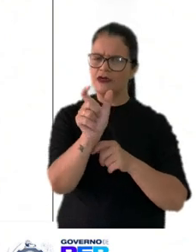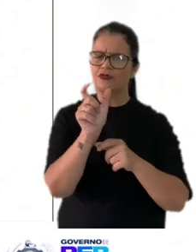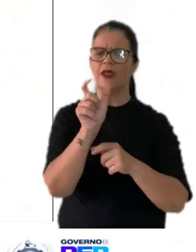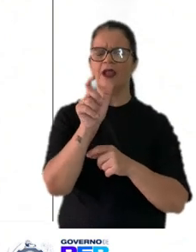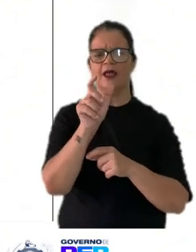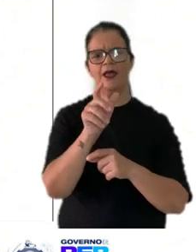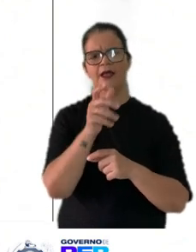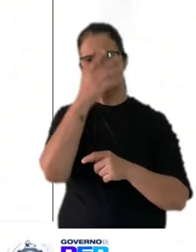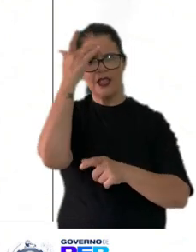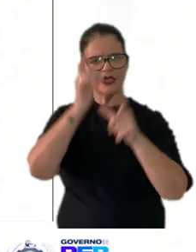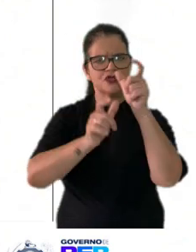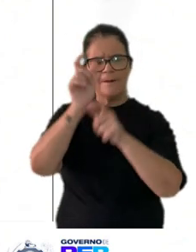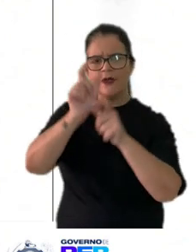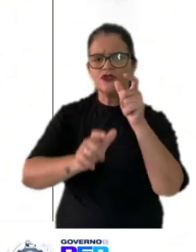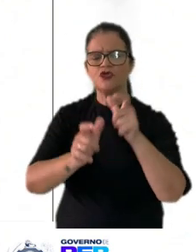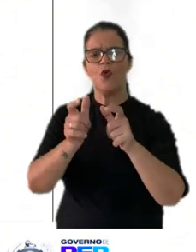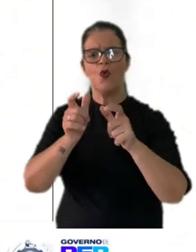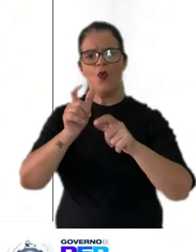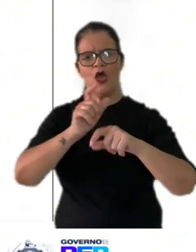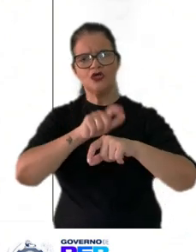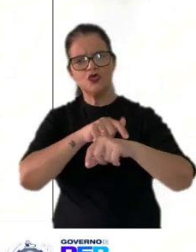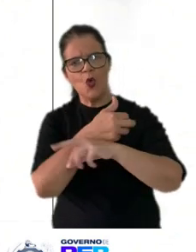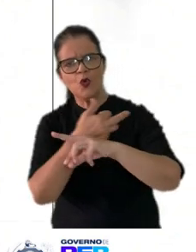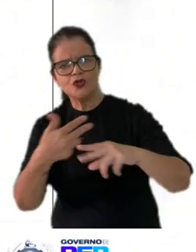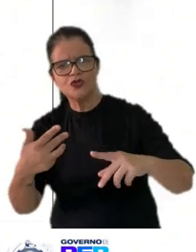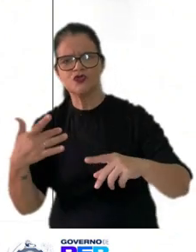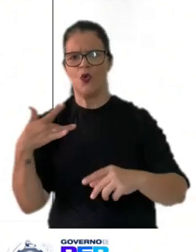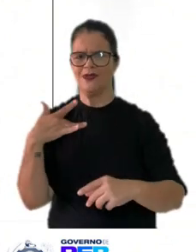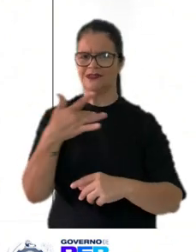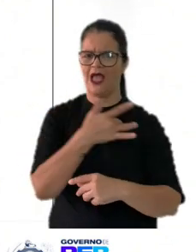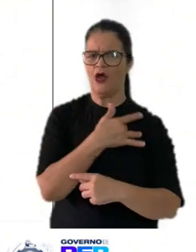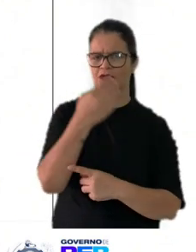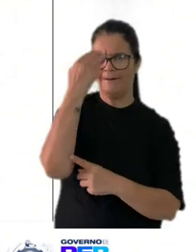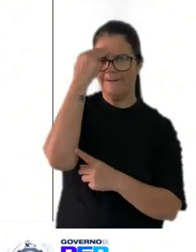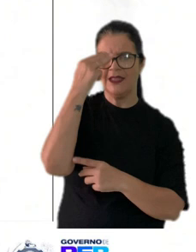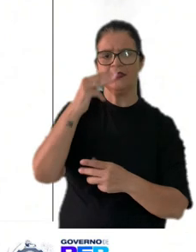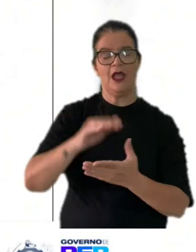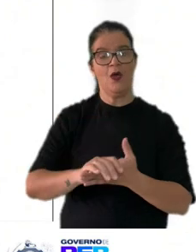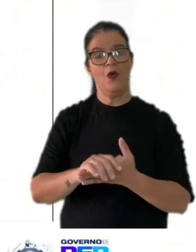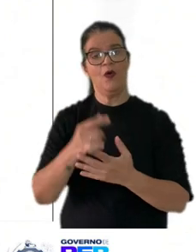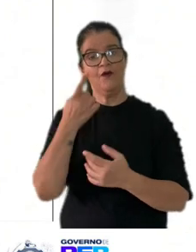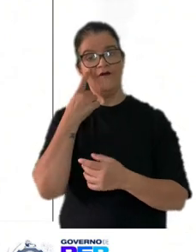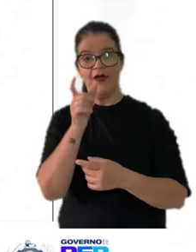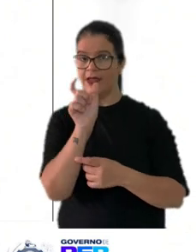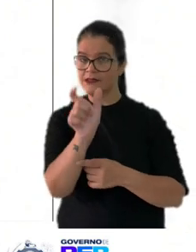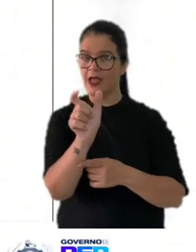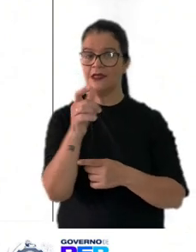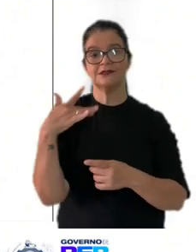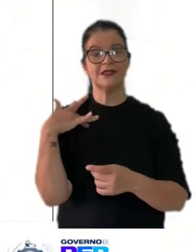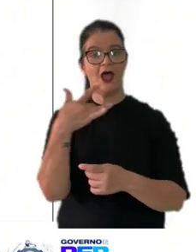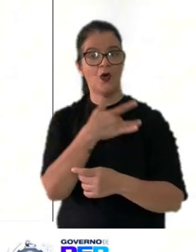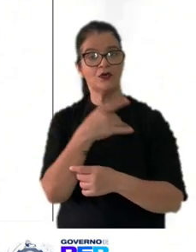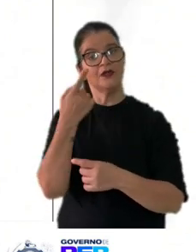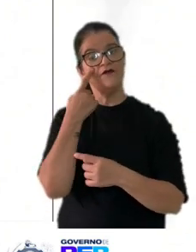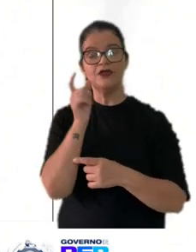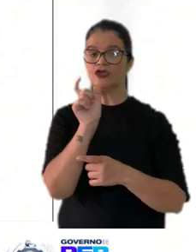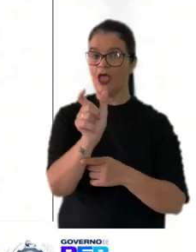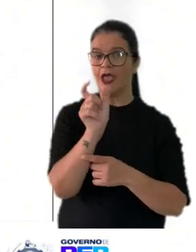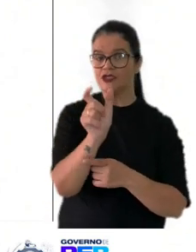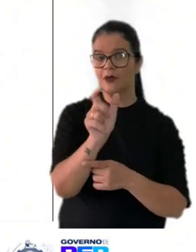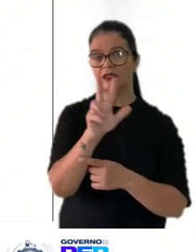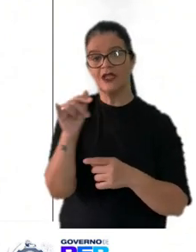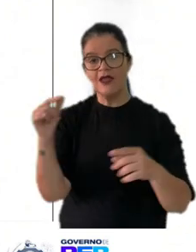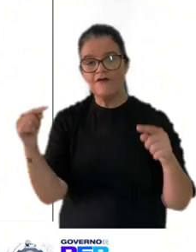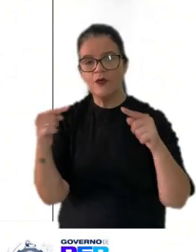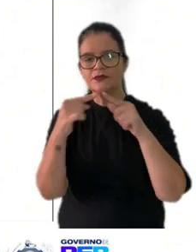condições saúde mental health é saúde então veja que as palavras elas vão se encaixando e o